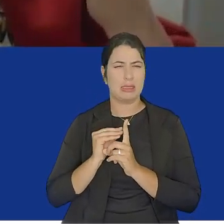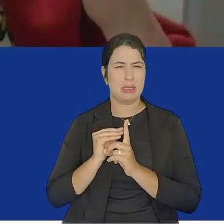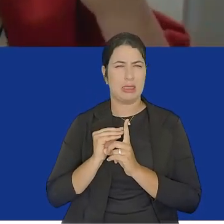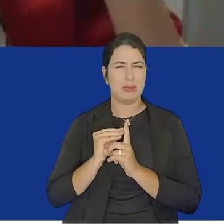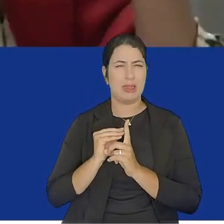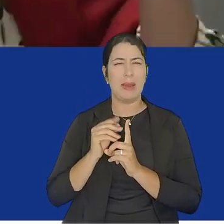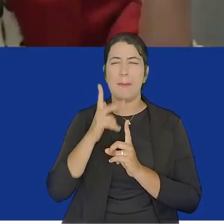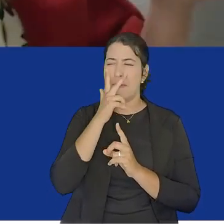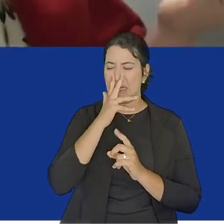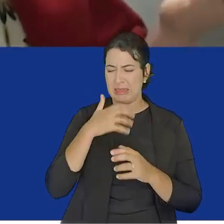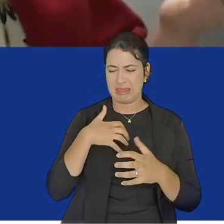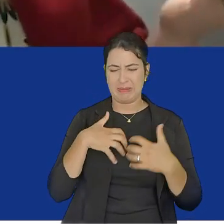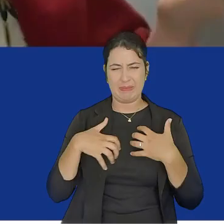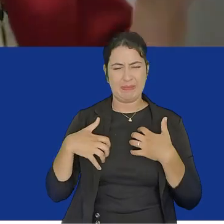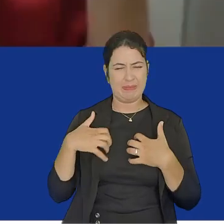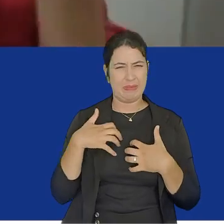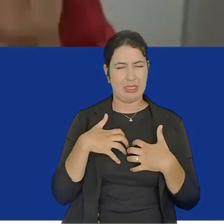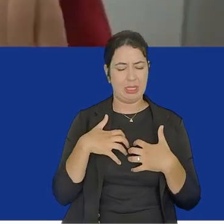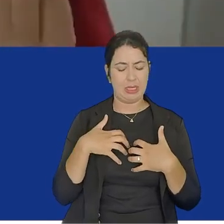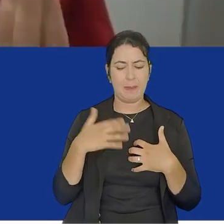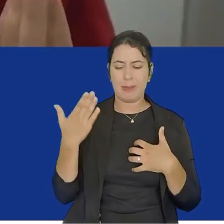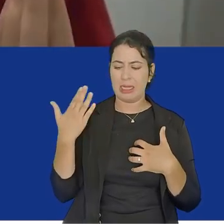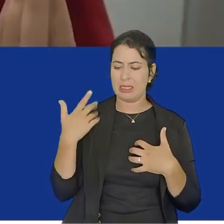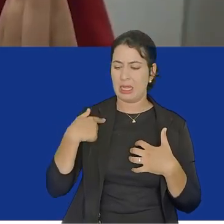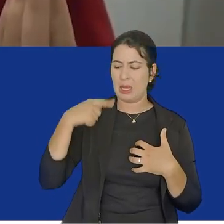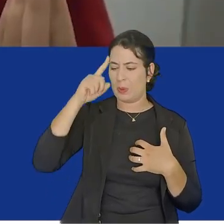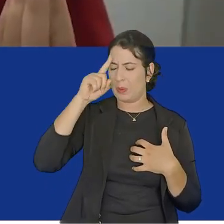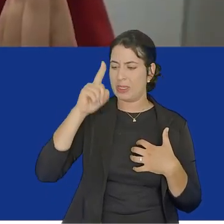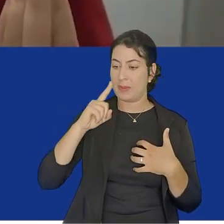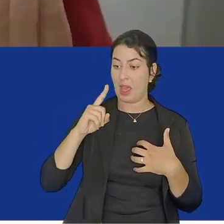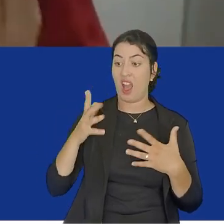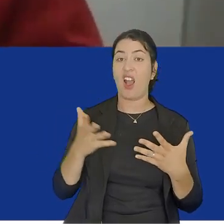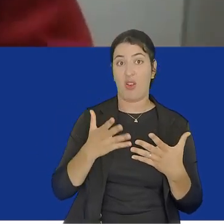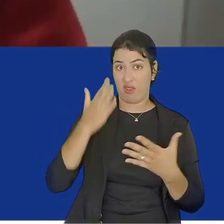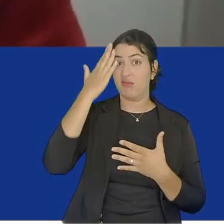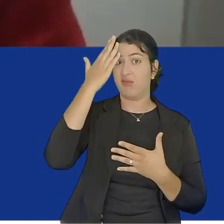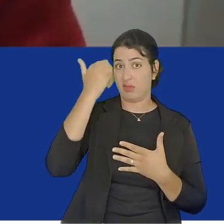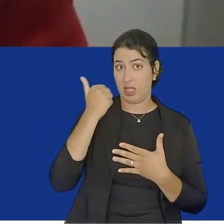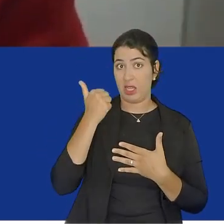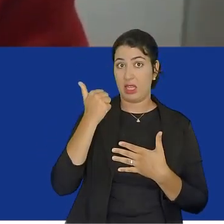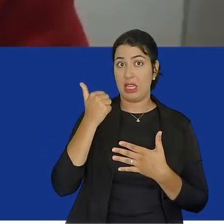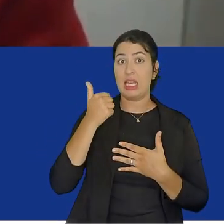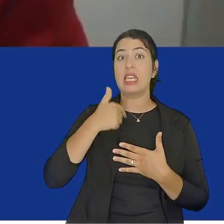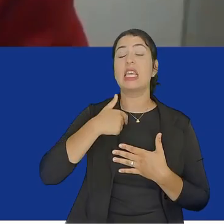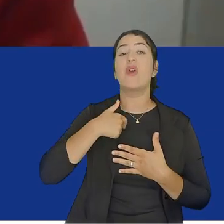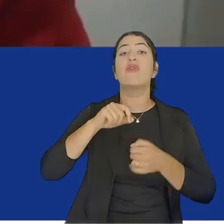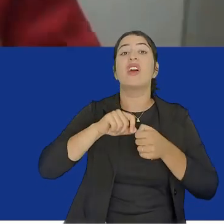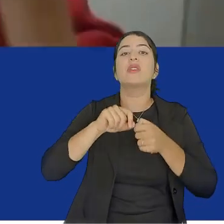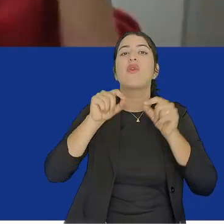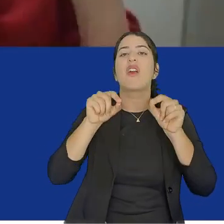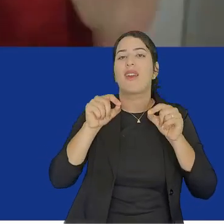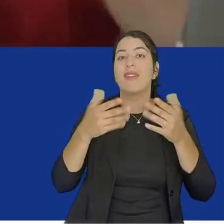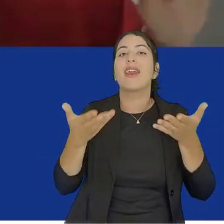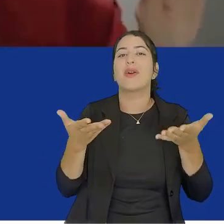Tá, eu não sabia, agora eu sei. E eu vou fazer o quê agora?